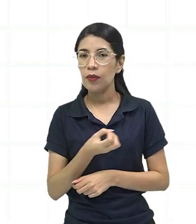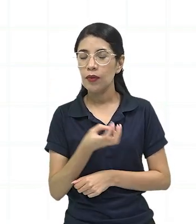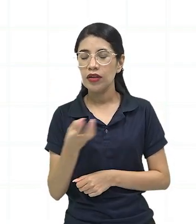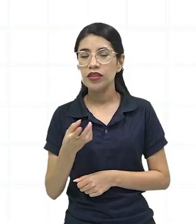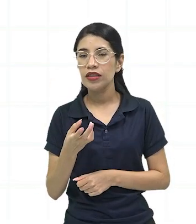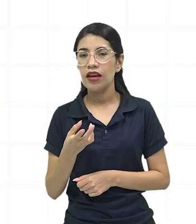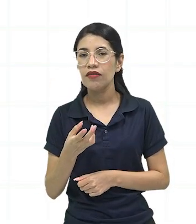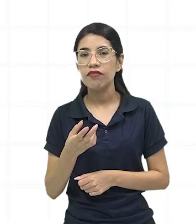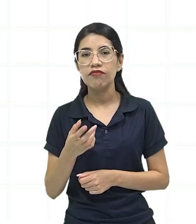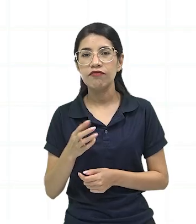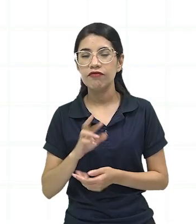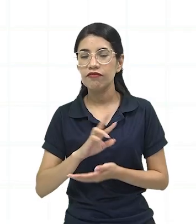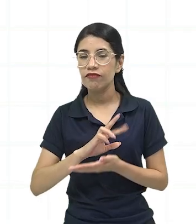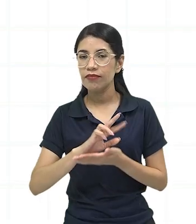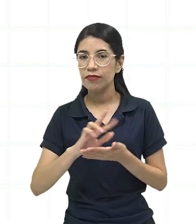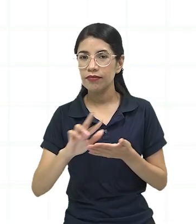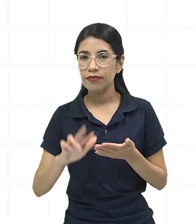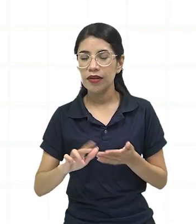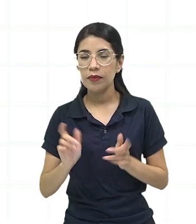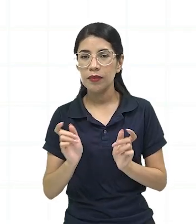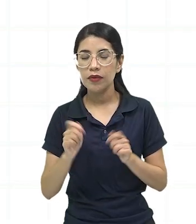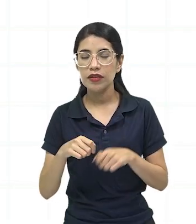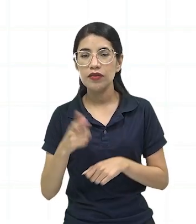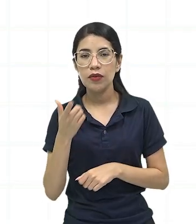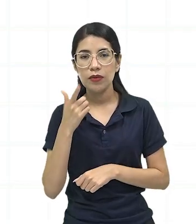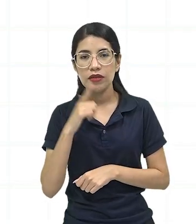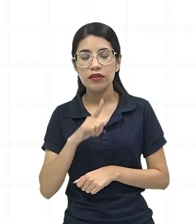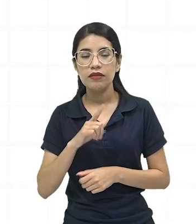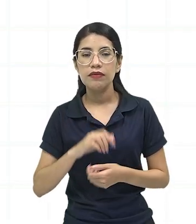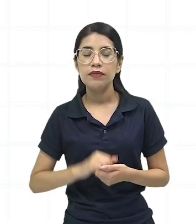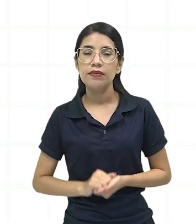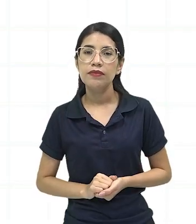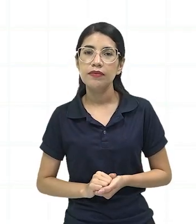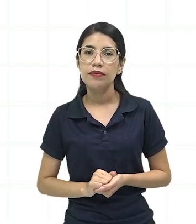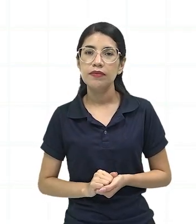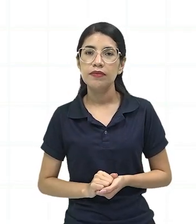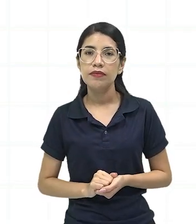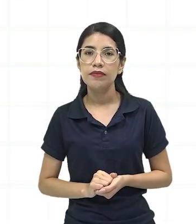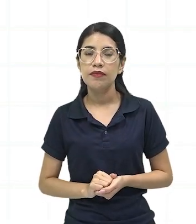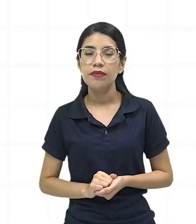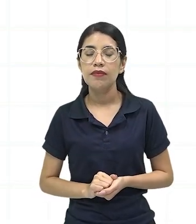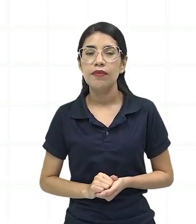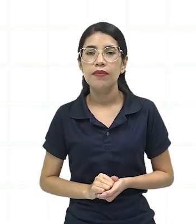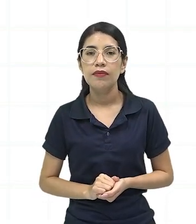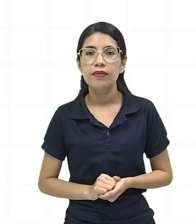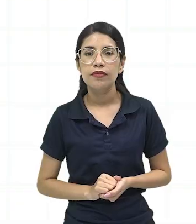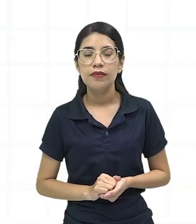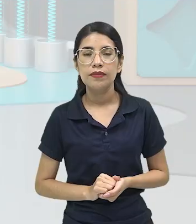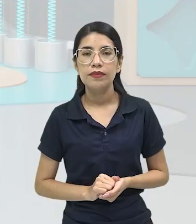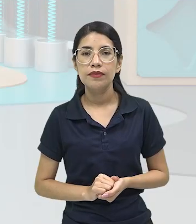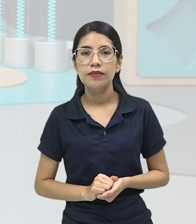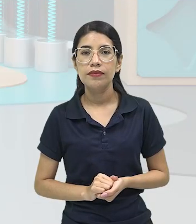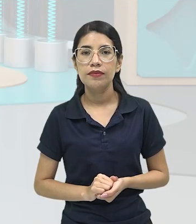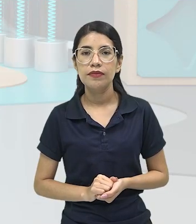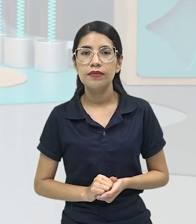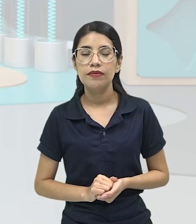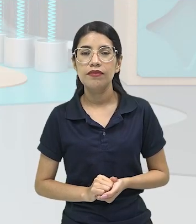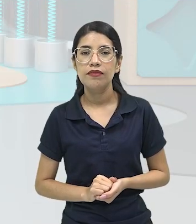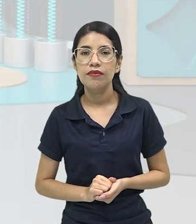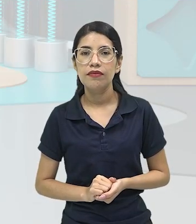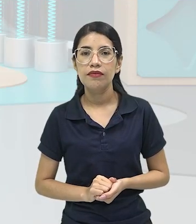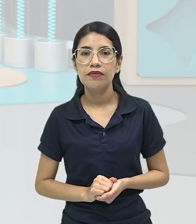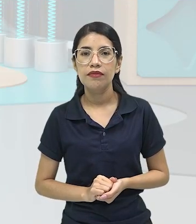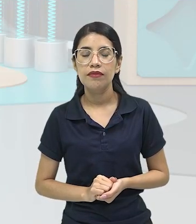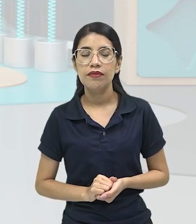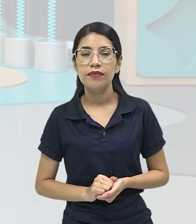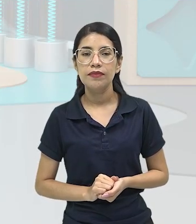quantidade grande para alcançar o que ele queria. Tudo que estava no seu alcance, no seu objetivo ali. Certo,